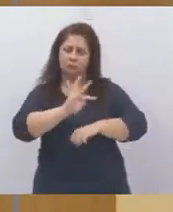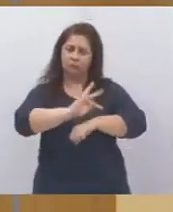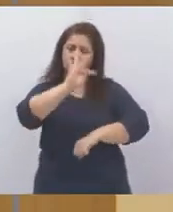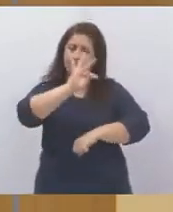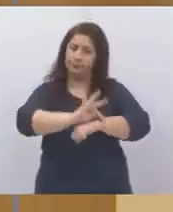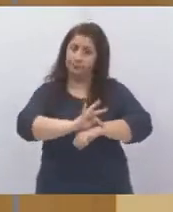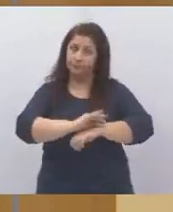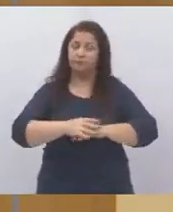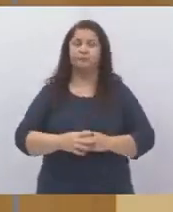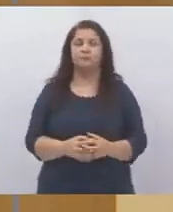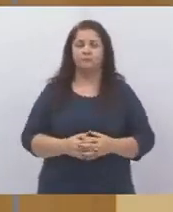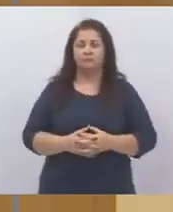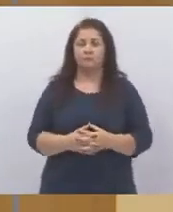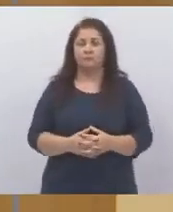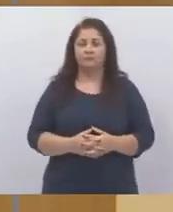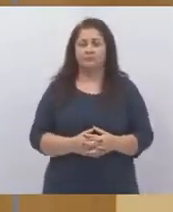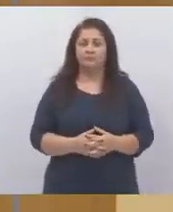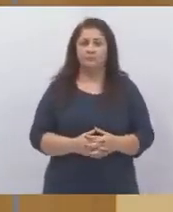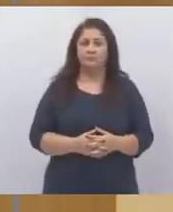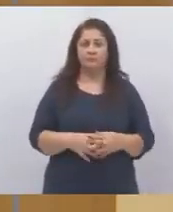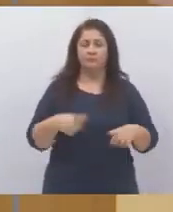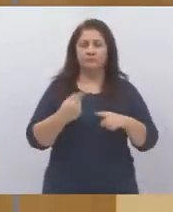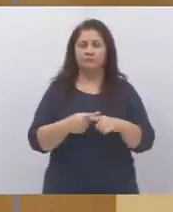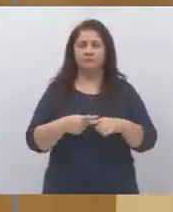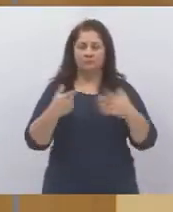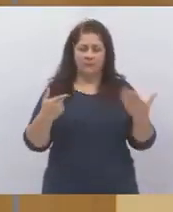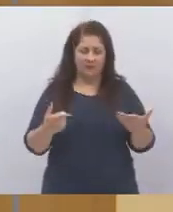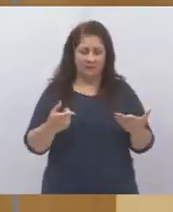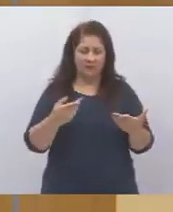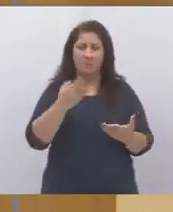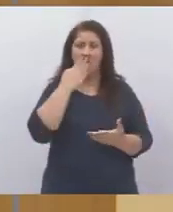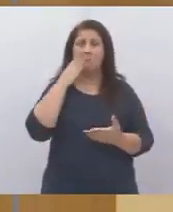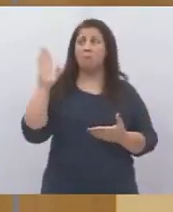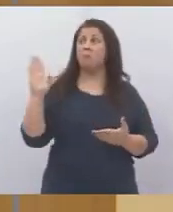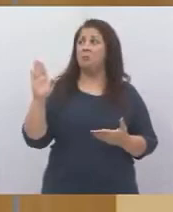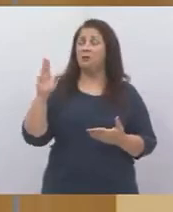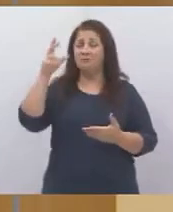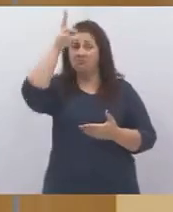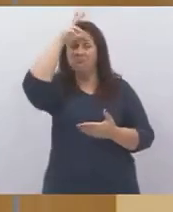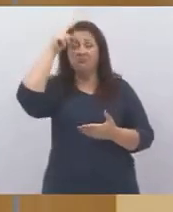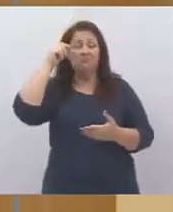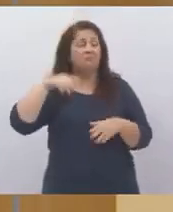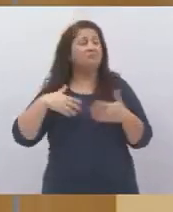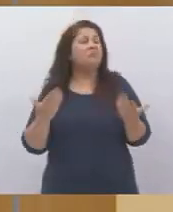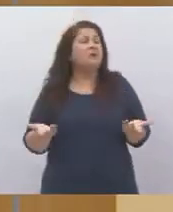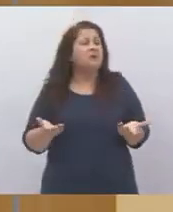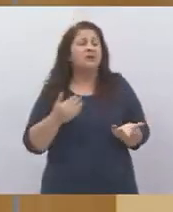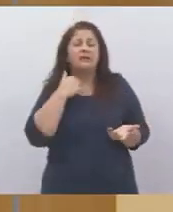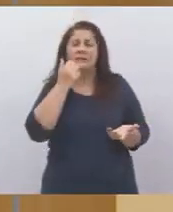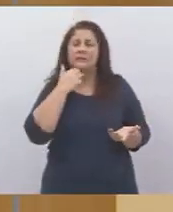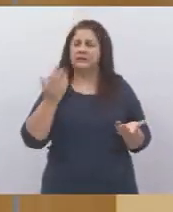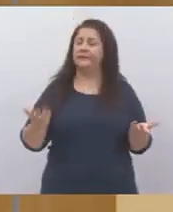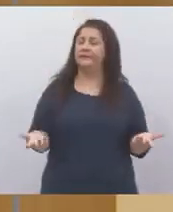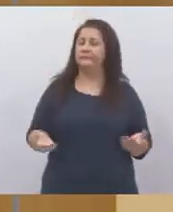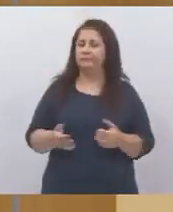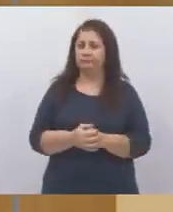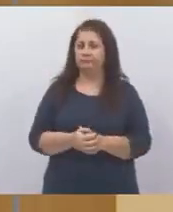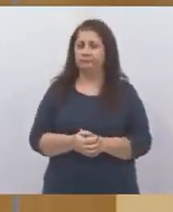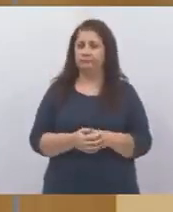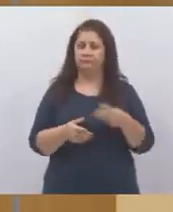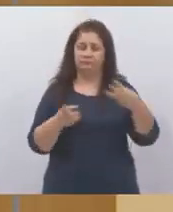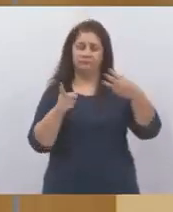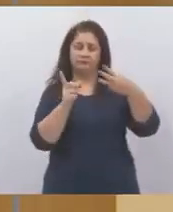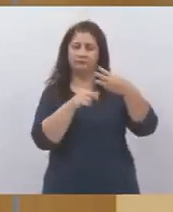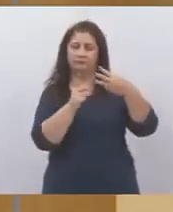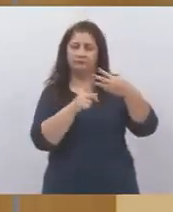complexos E aí não dá né porque tá aqui no programa de governo e eu não vejo é se mexer a melhorar